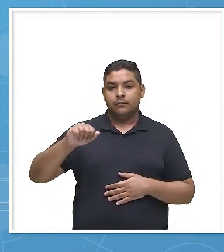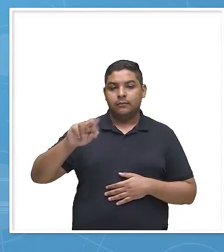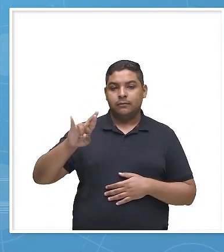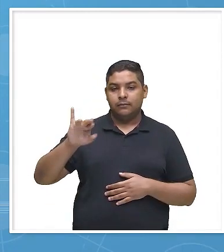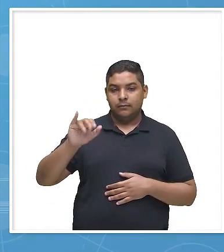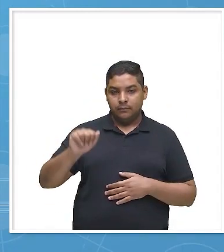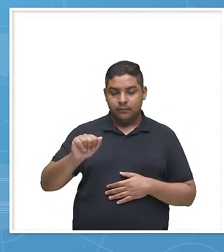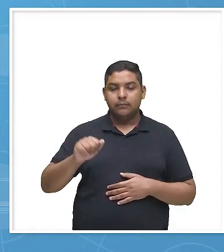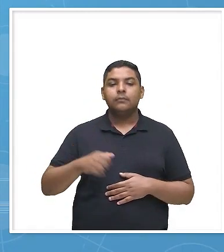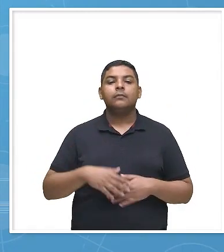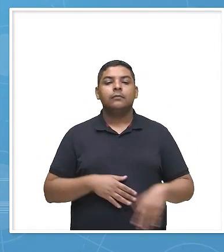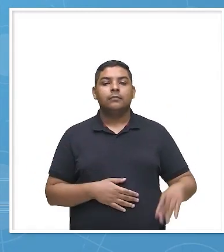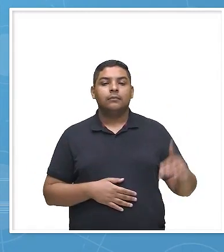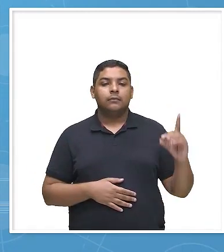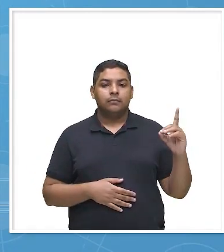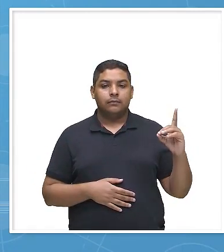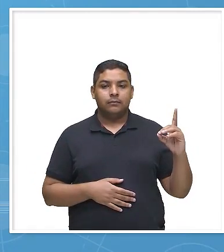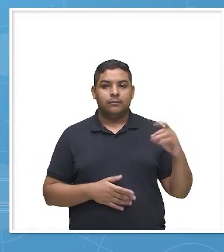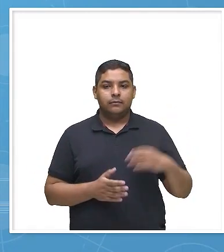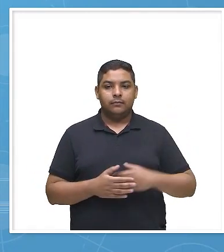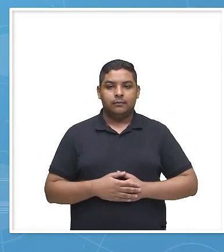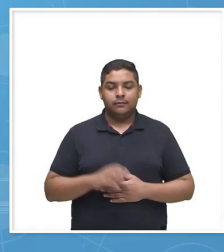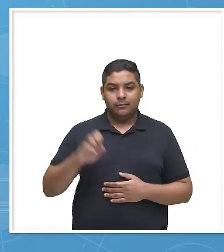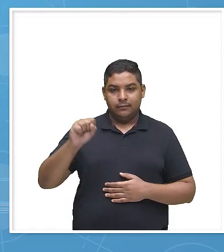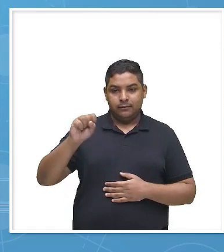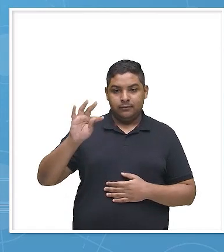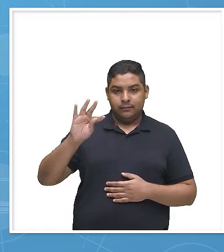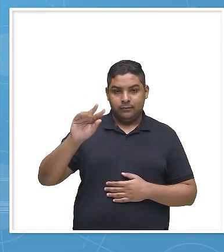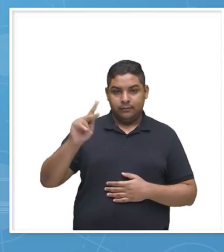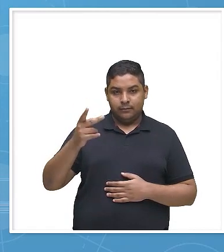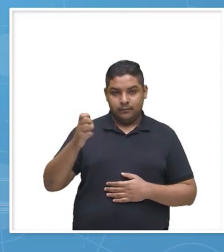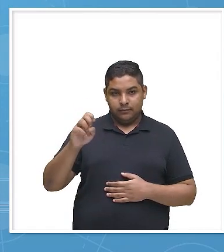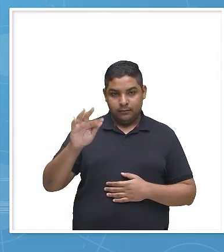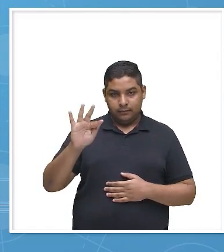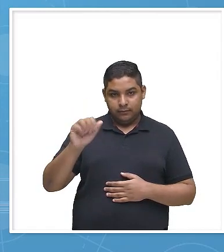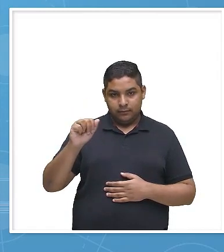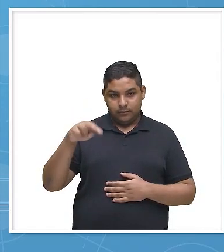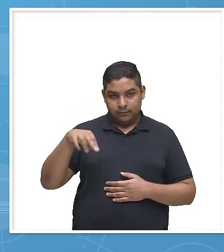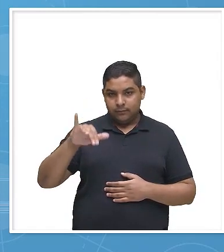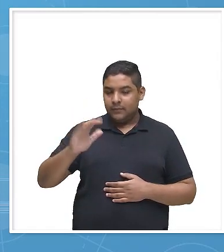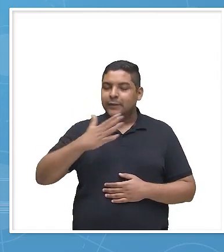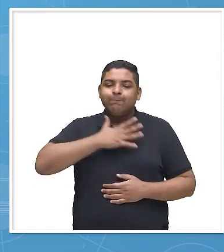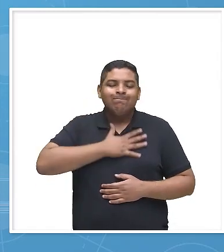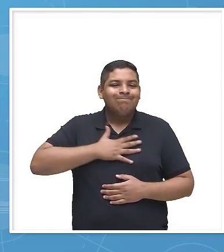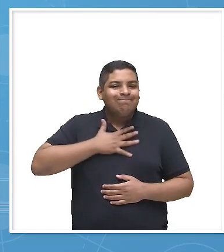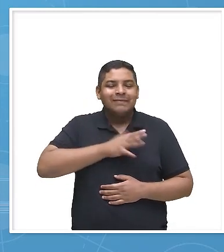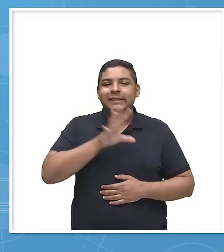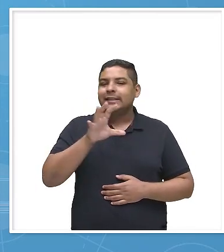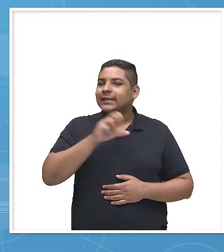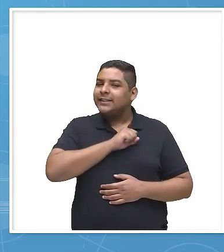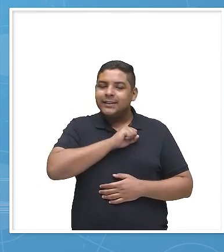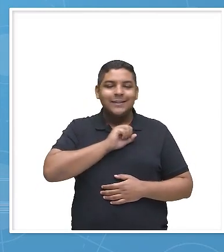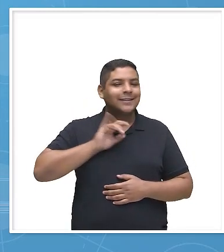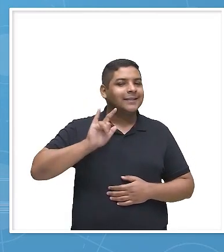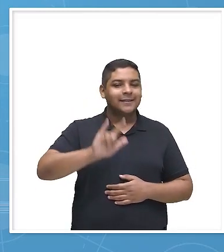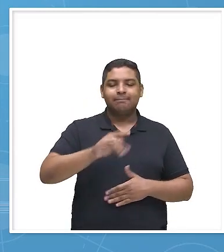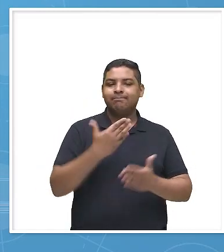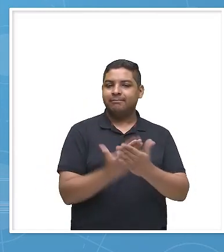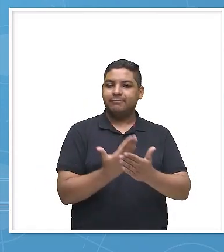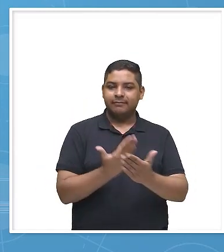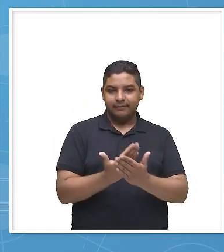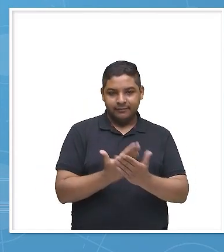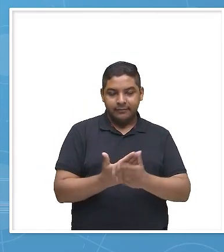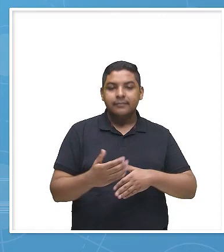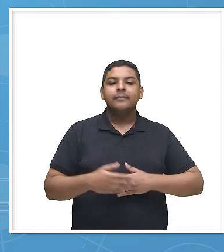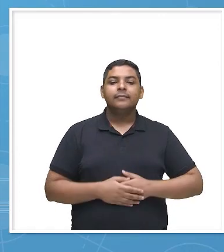correta é a letra D. A Stephanie está falando que ama estudar. Que maravilha, Stephanie, porque eu também amo estudar. O